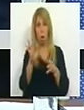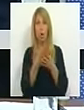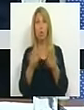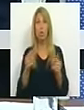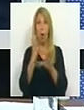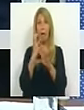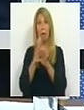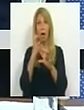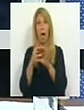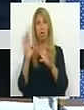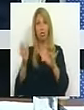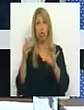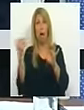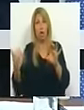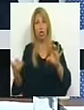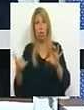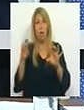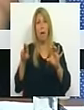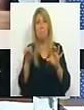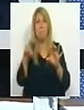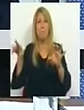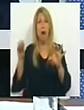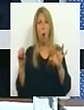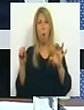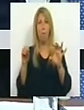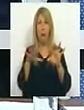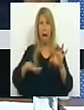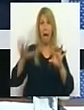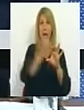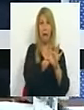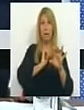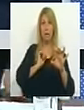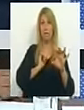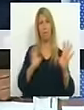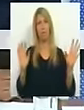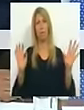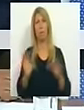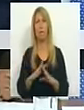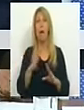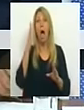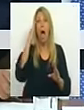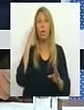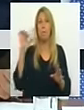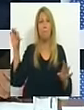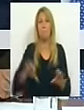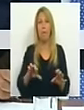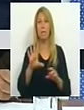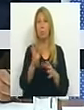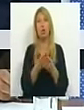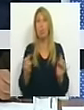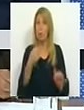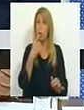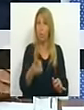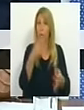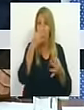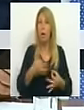para a zona de onde venho e onde habito. Parece-me uma péssima solução e digo isto com muita honestidade. Mas, Sr. Ministro, também lhe pergunto, o